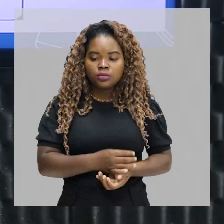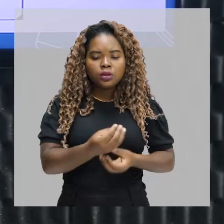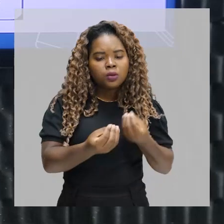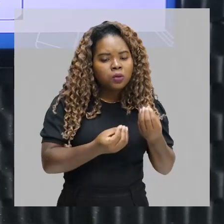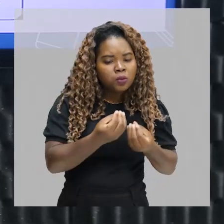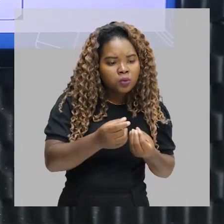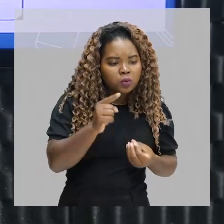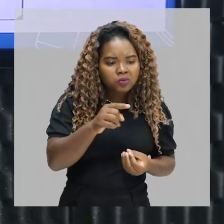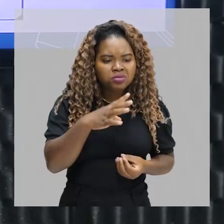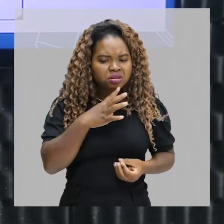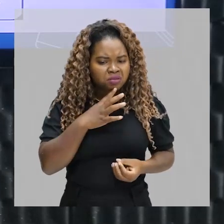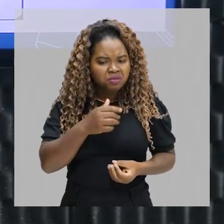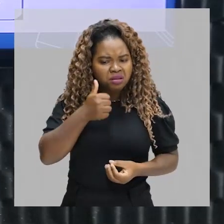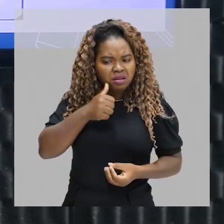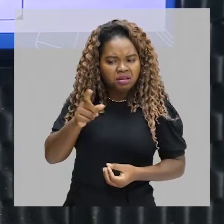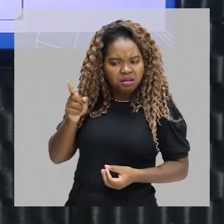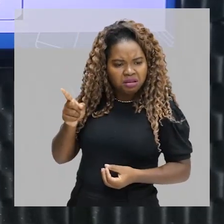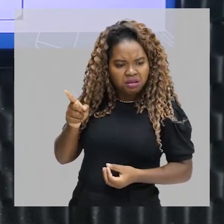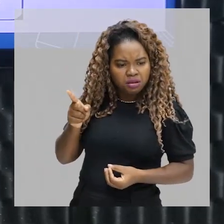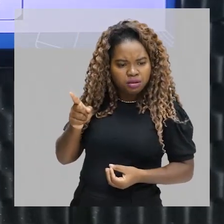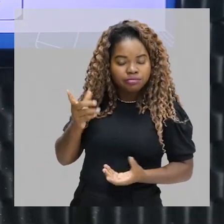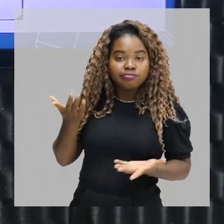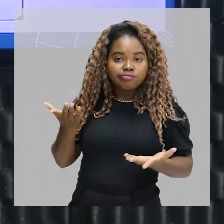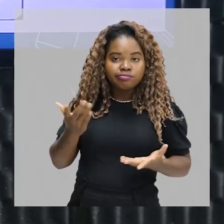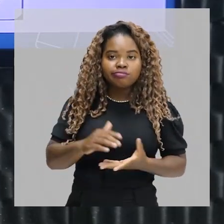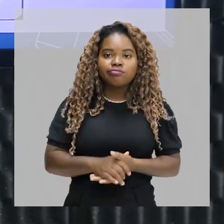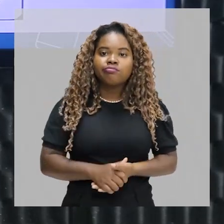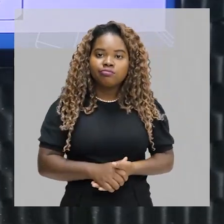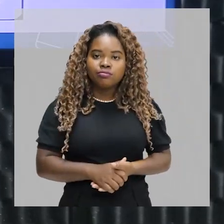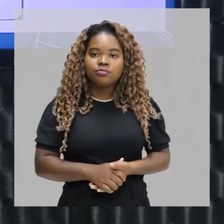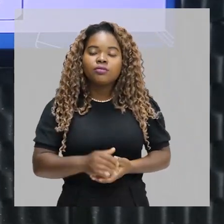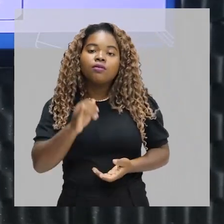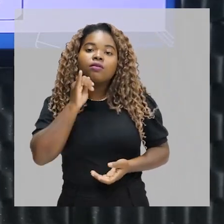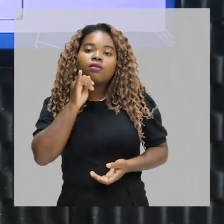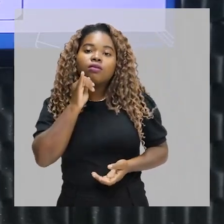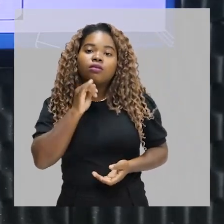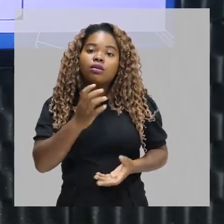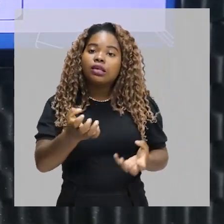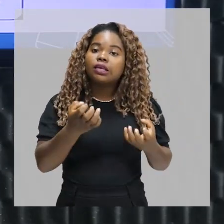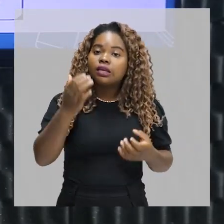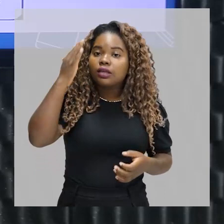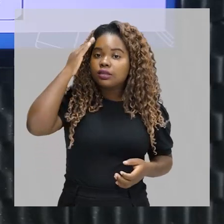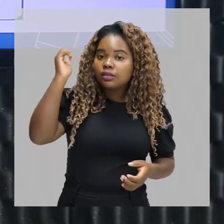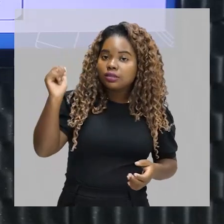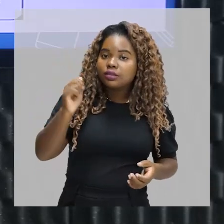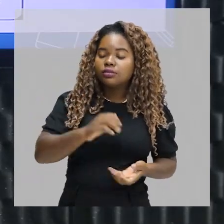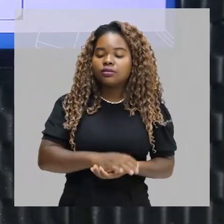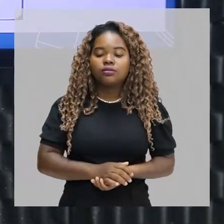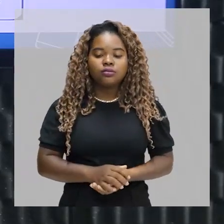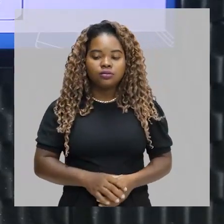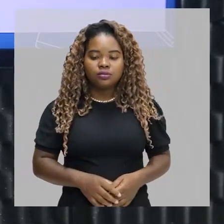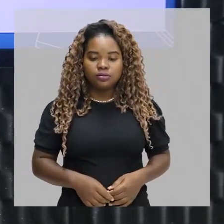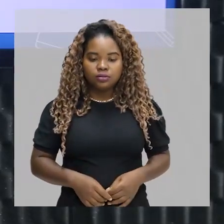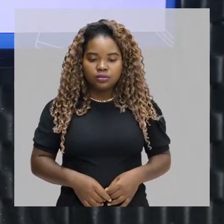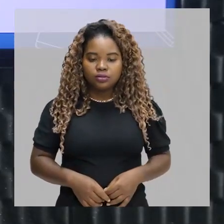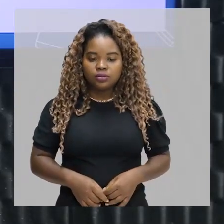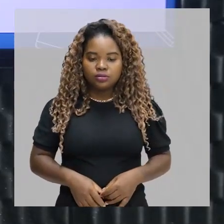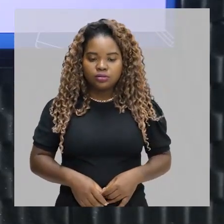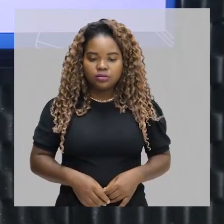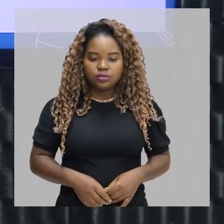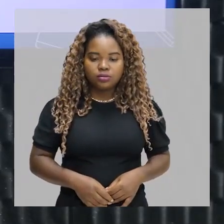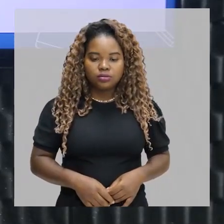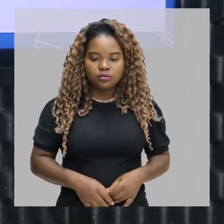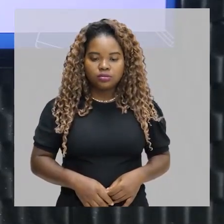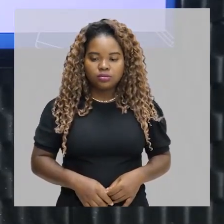Como você conhece ela? Ou como você a conhece? Então, são exemplos que eu quero saber a forma, a maneira